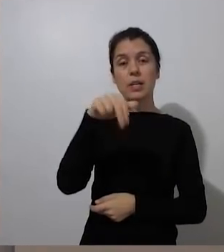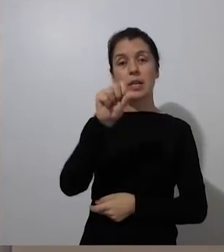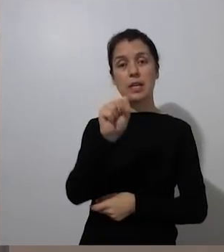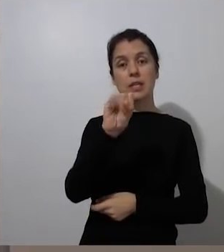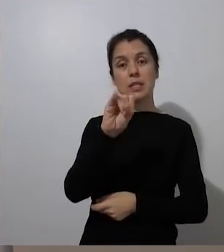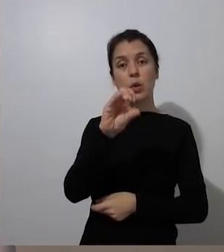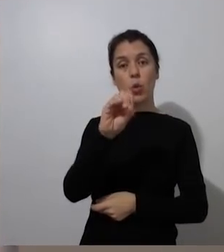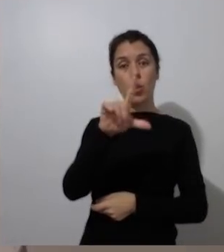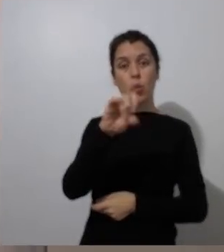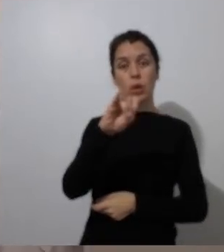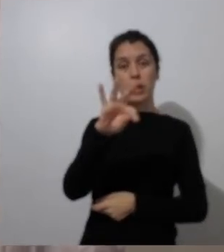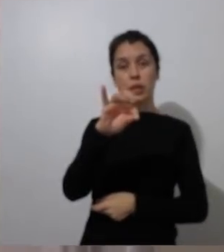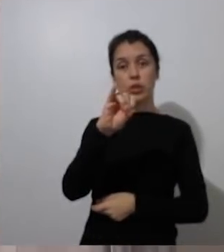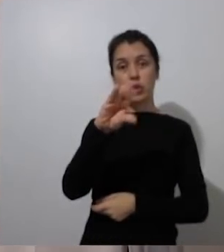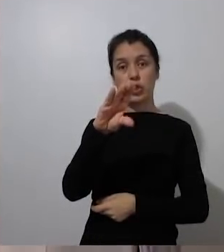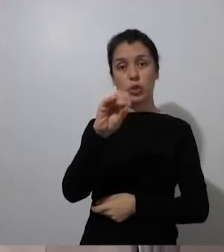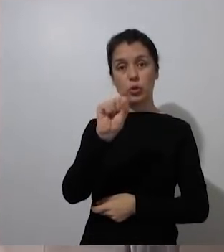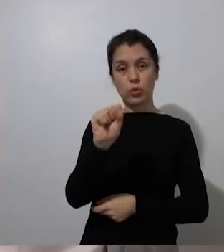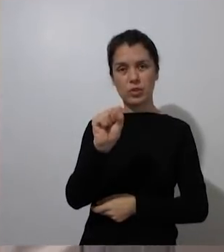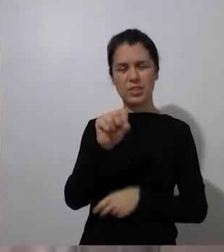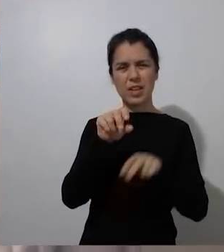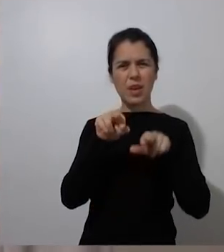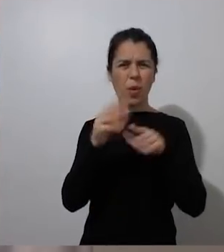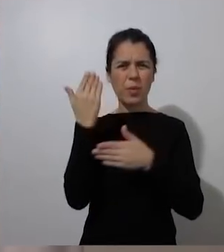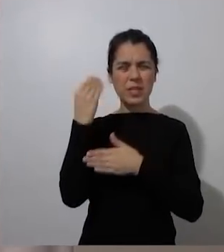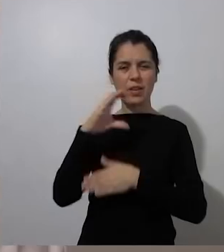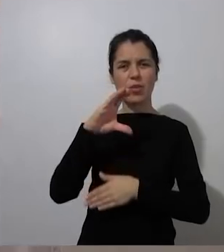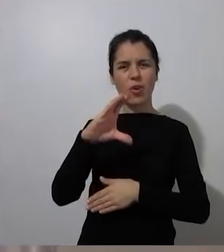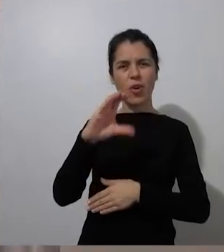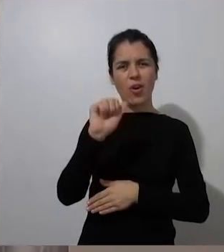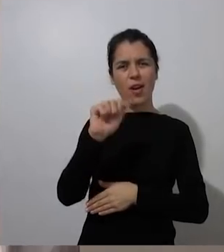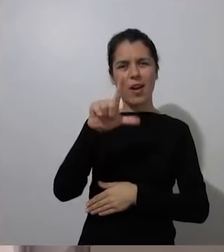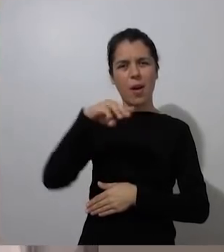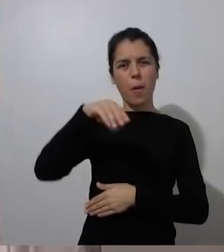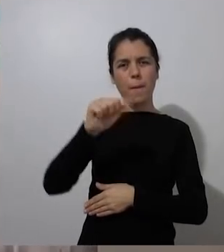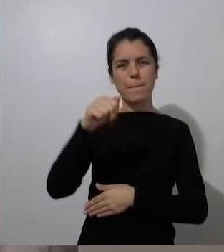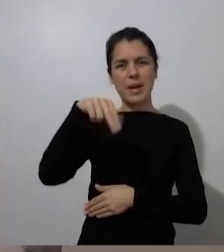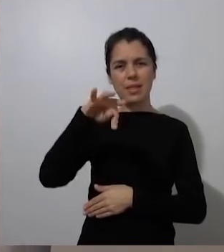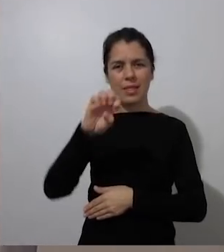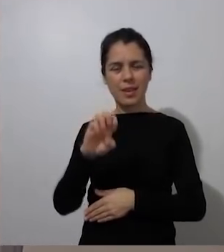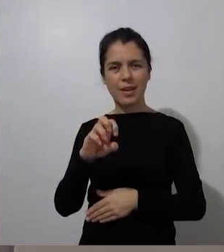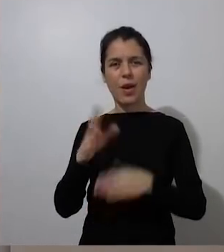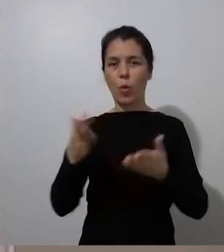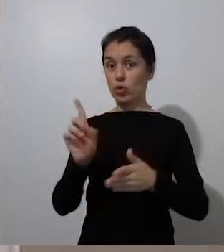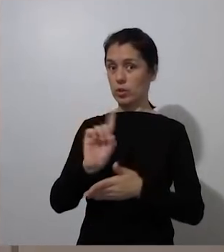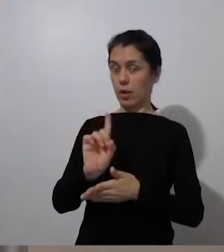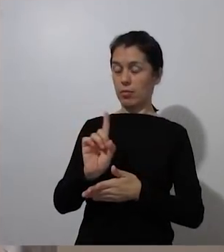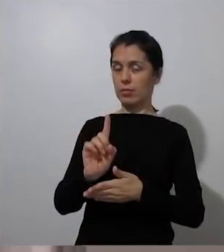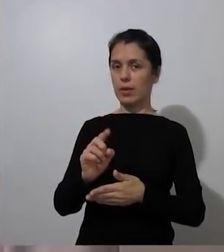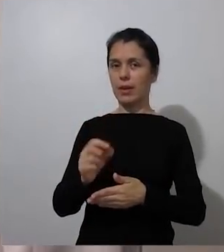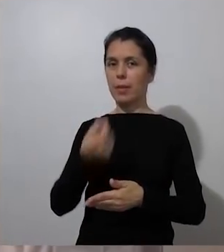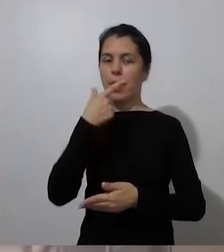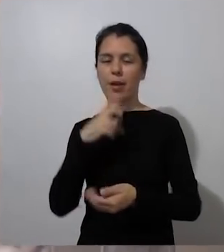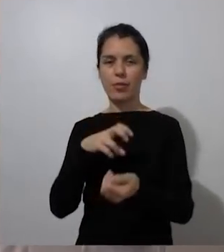são comumente chamados antigamente como os calmantes, né? Hoje a gente não vê mais ninguém falando, dá um calmante que esse homem está muito